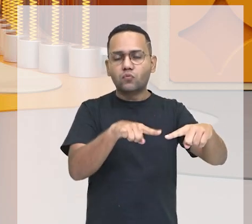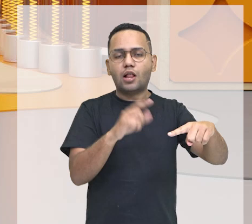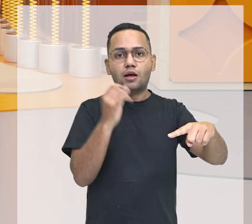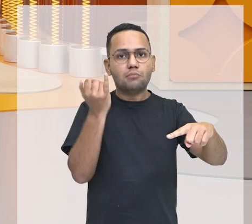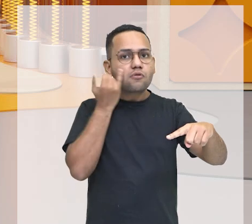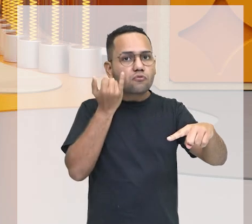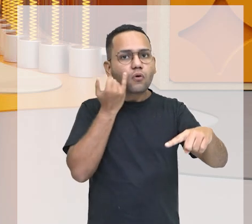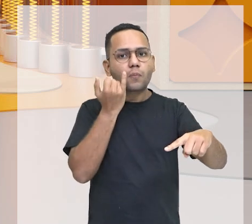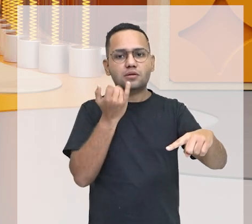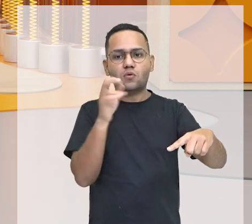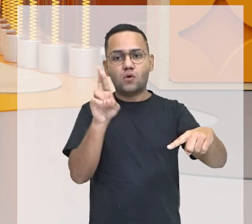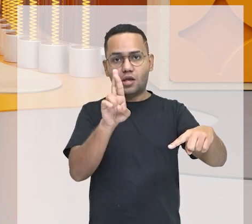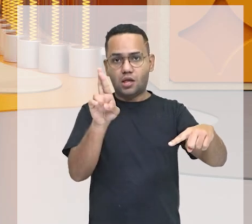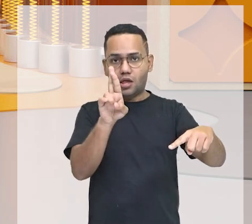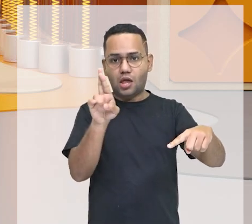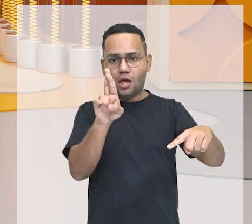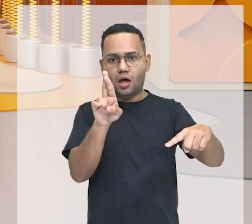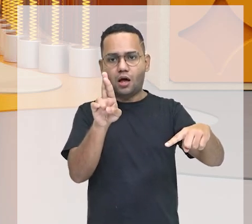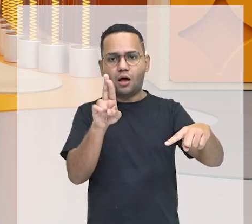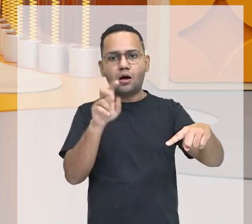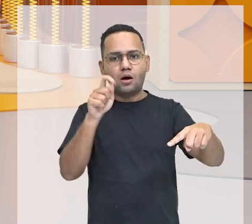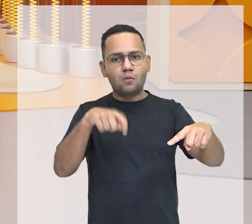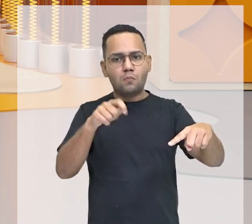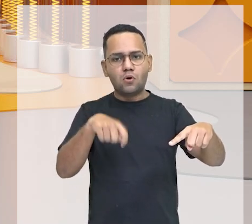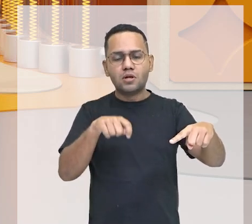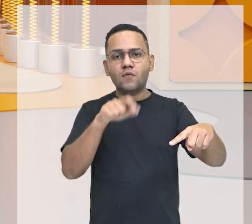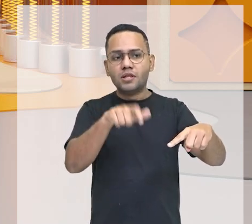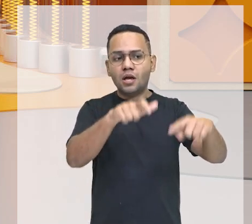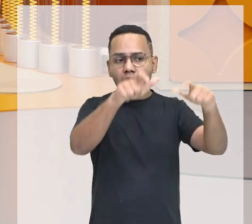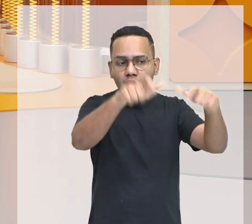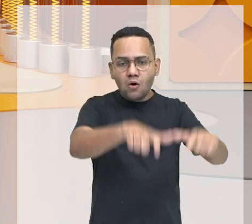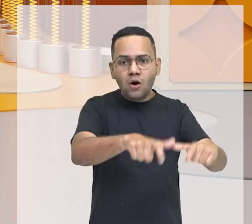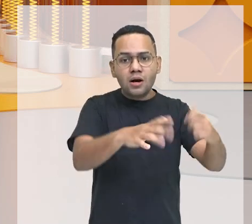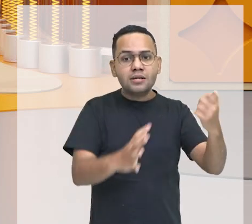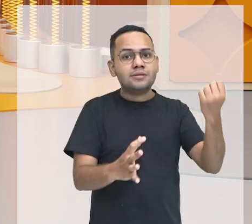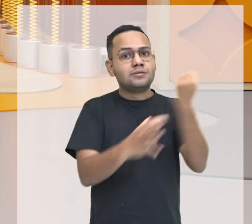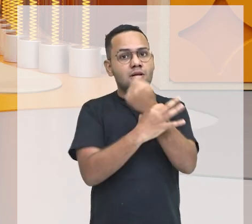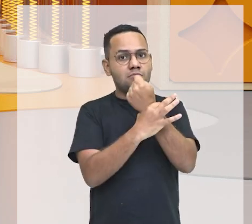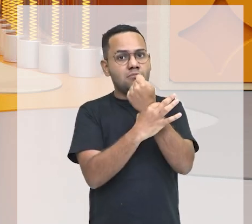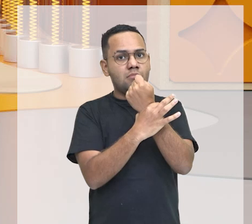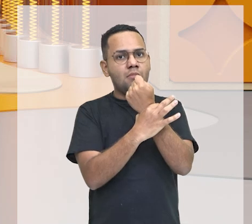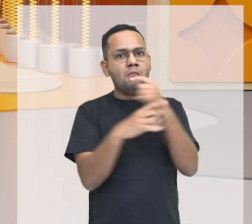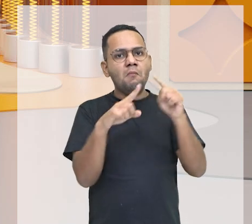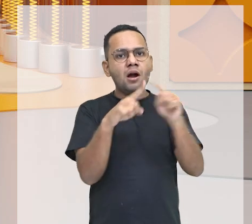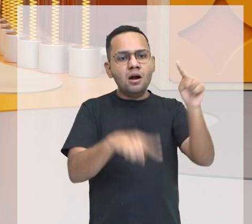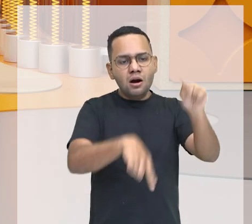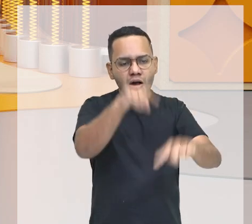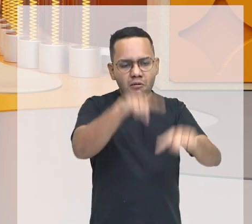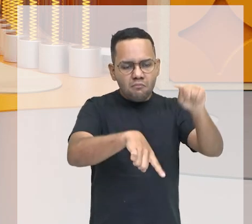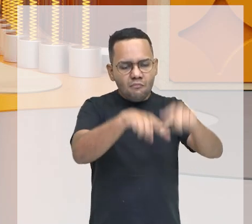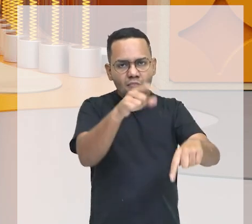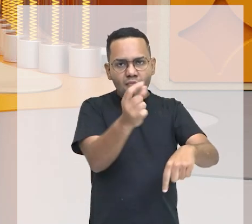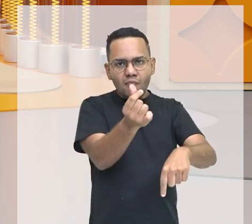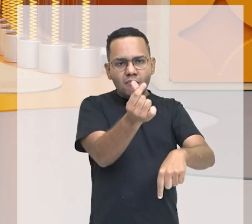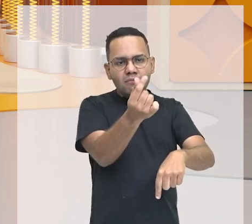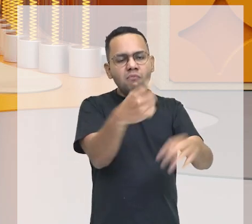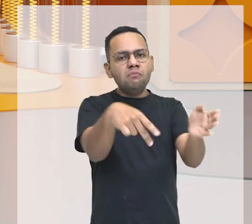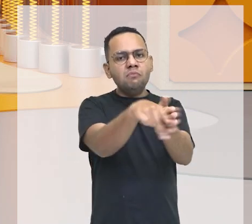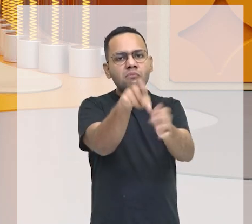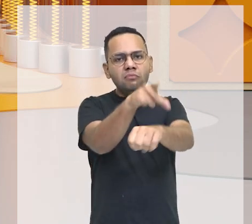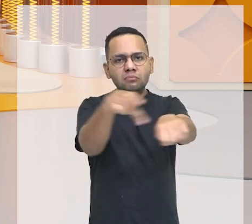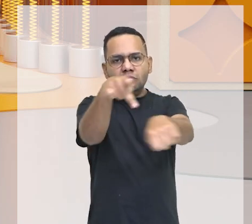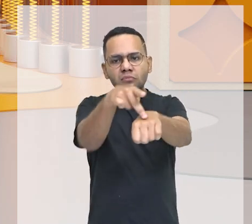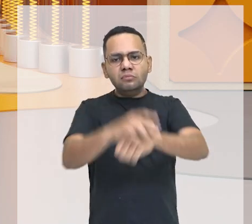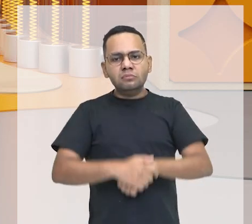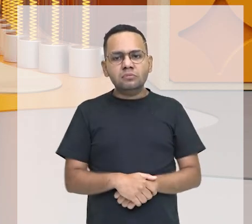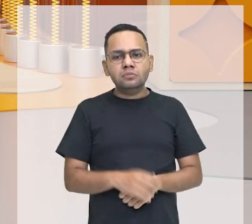mundo você faz o saque lá num caixa credenciado da moeda corrente naquele país. Então eu faço aqui a minha